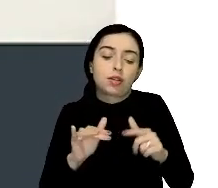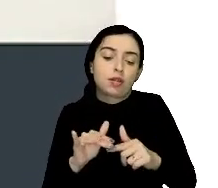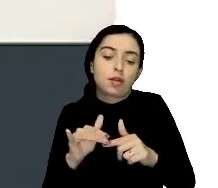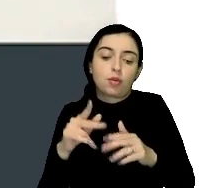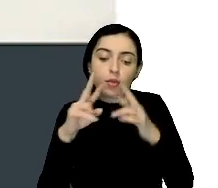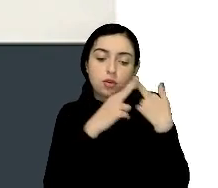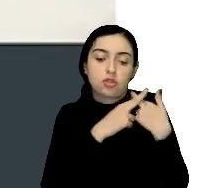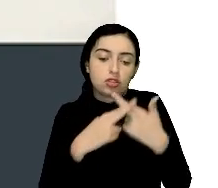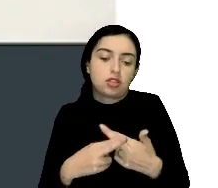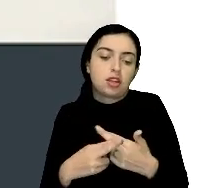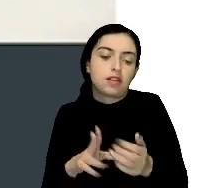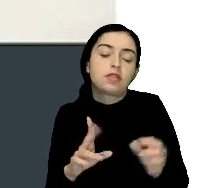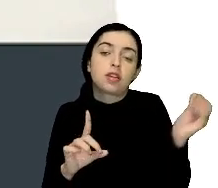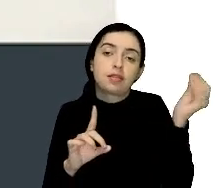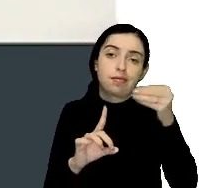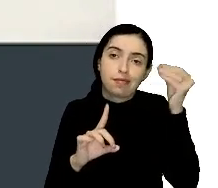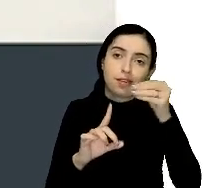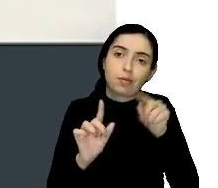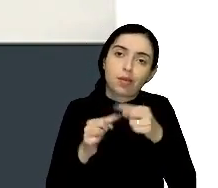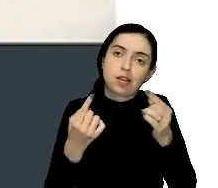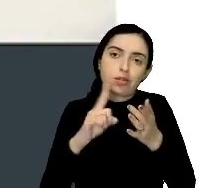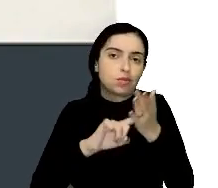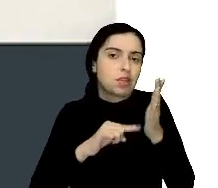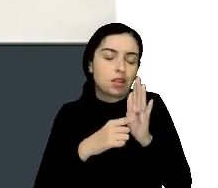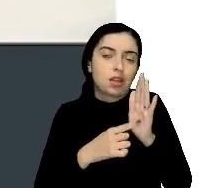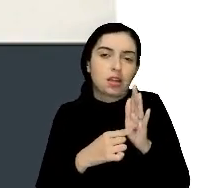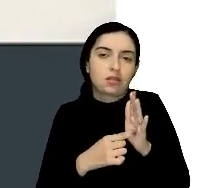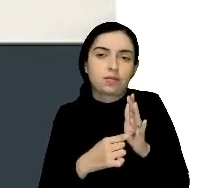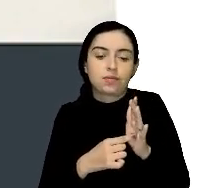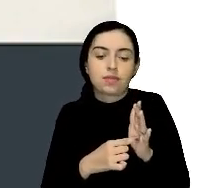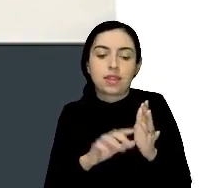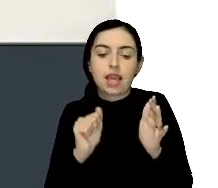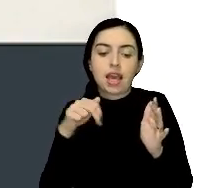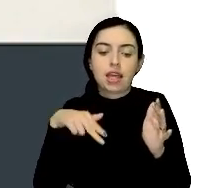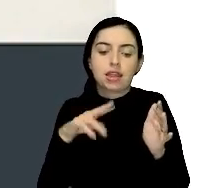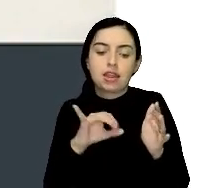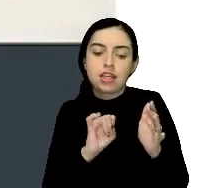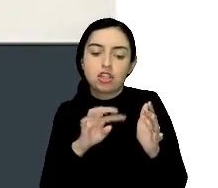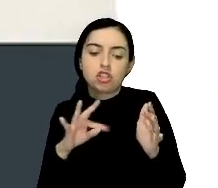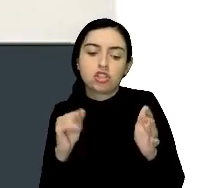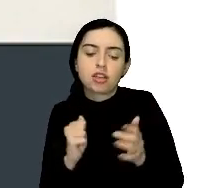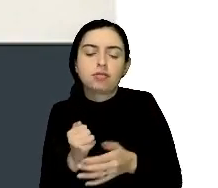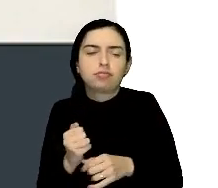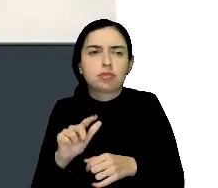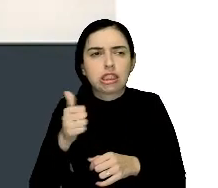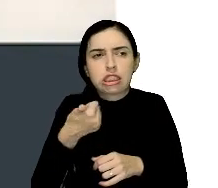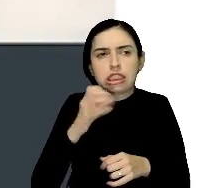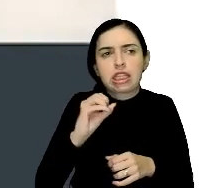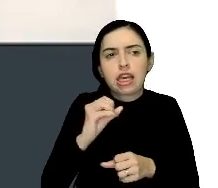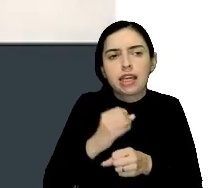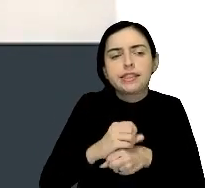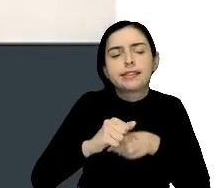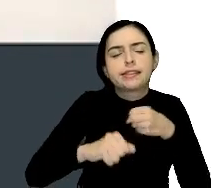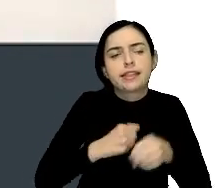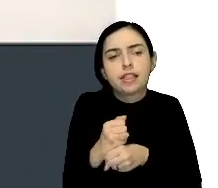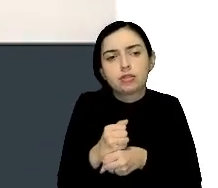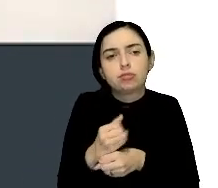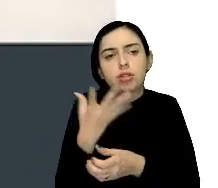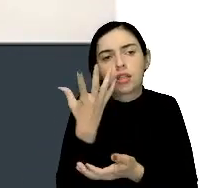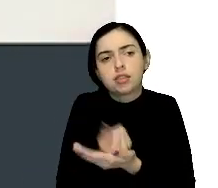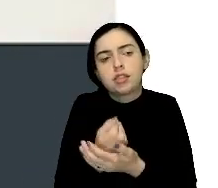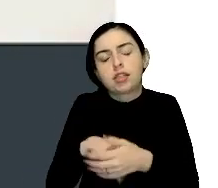uma situação de vulnerabilidade, mas isso foi vetado. A anistia, que era uma tradição no Brasil a cada 10 anos, concessão de anistia, pelo menos,